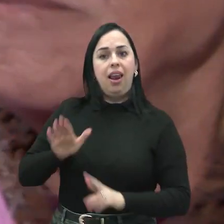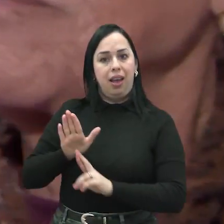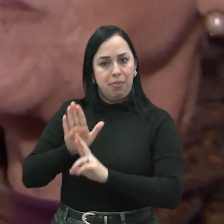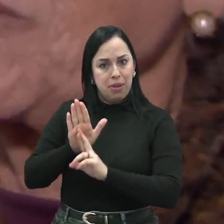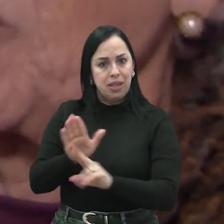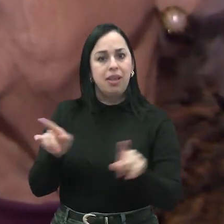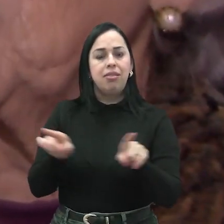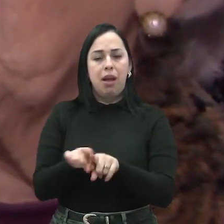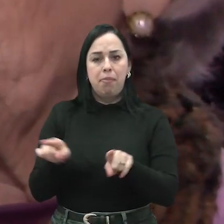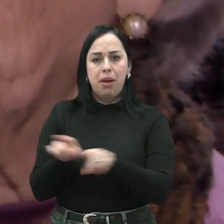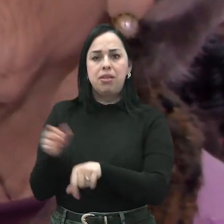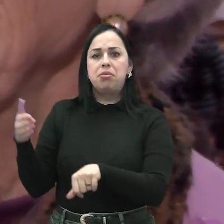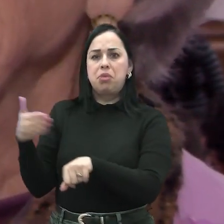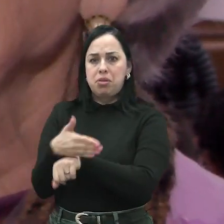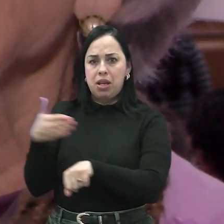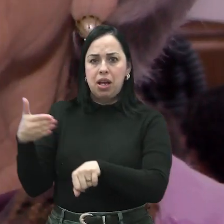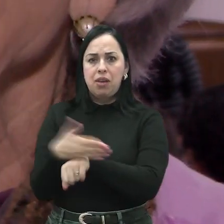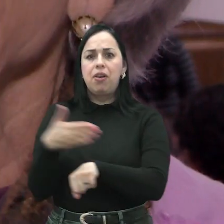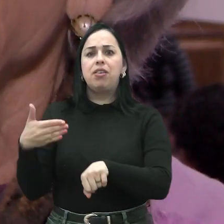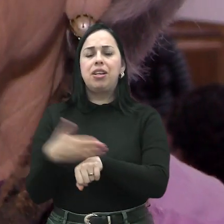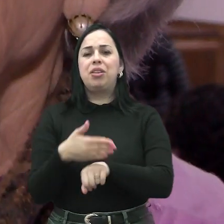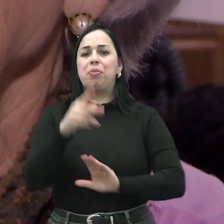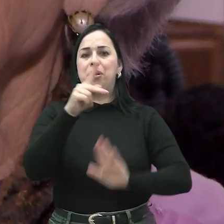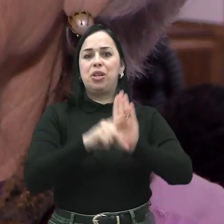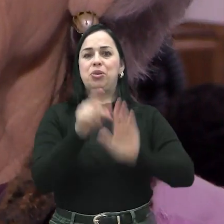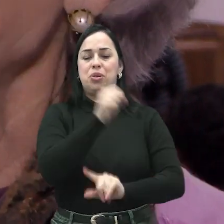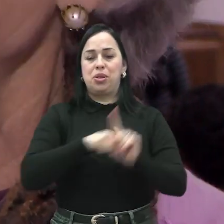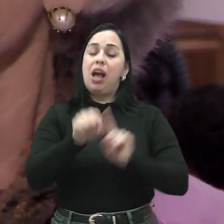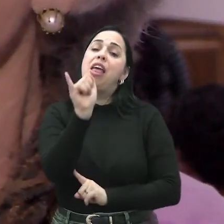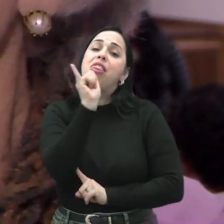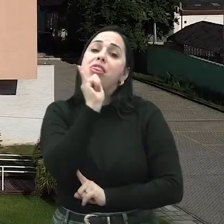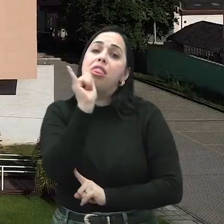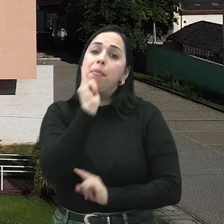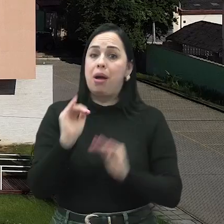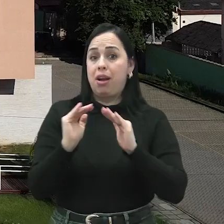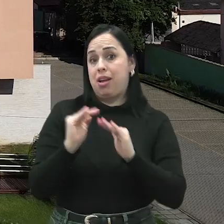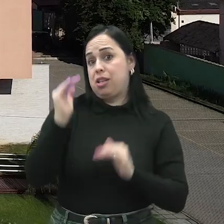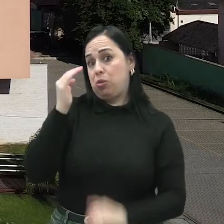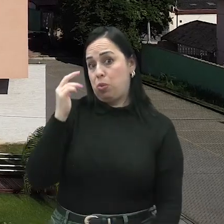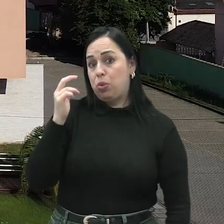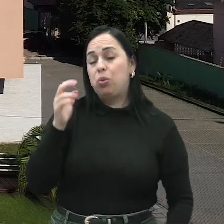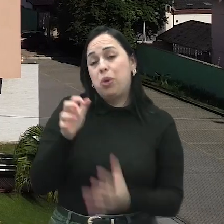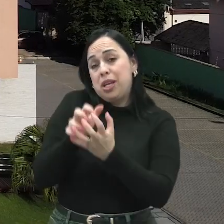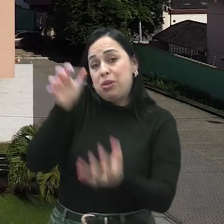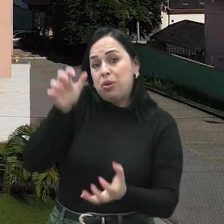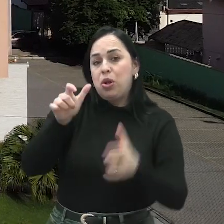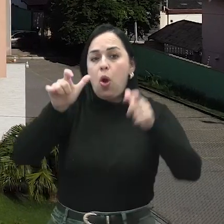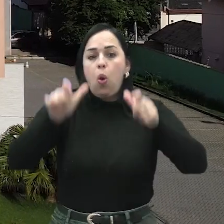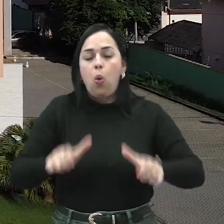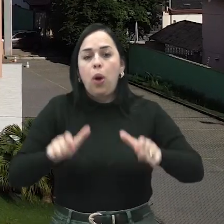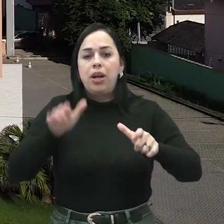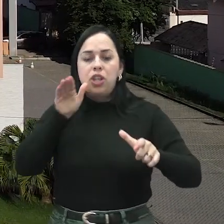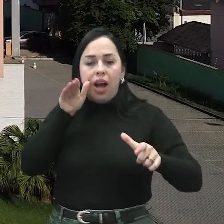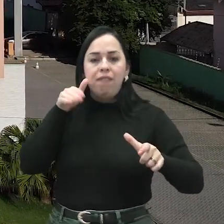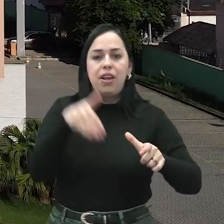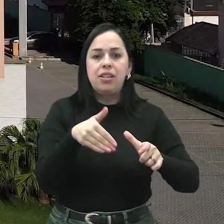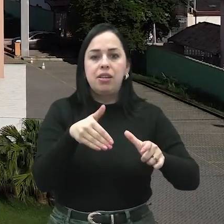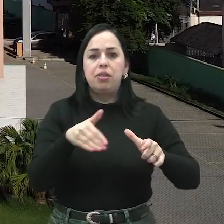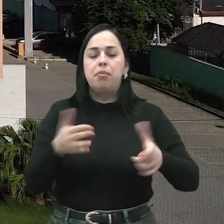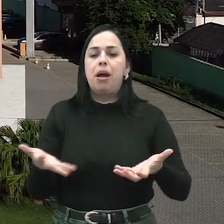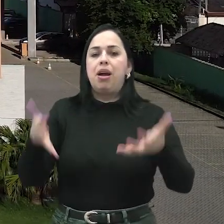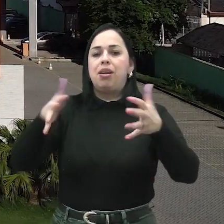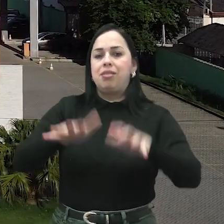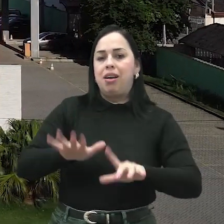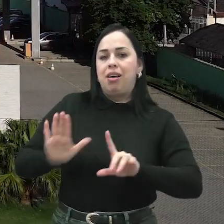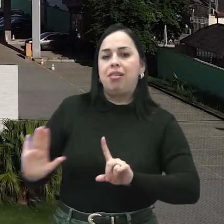de representante, ela também participa dos programas sociais da cidade, a exemplo da Casa do Idoso, um centro de